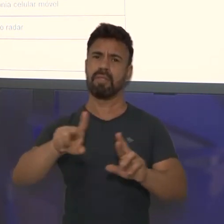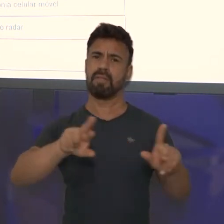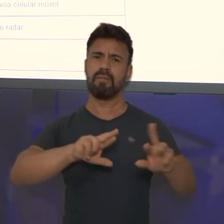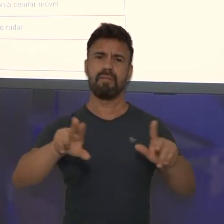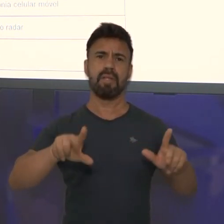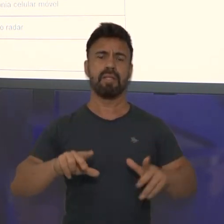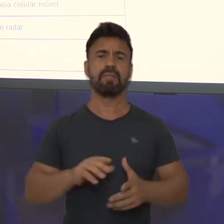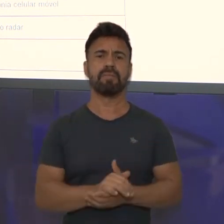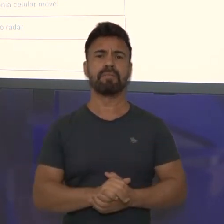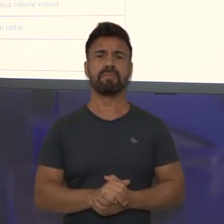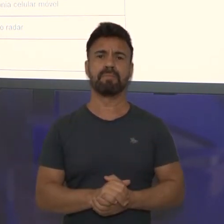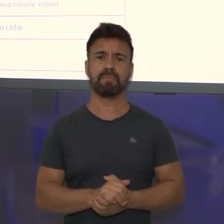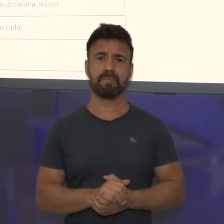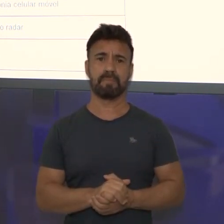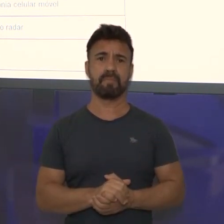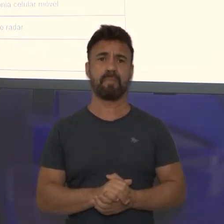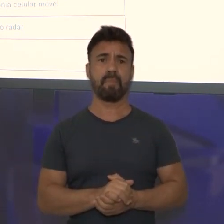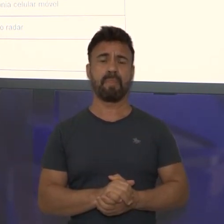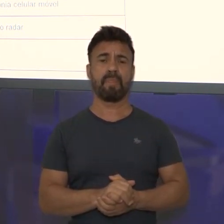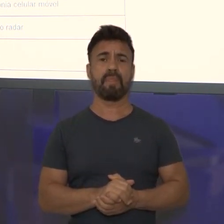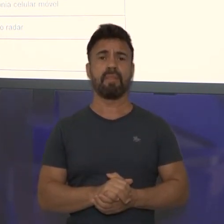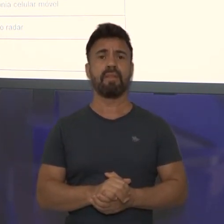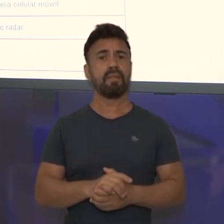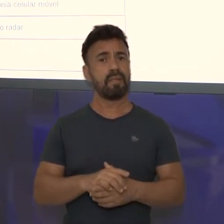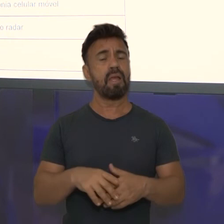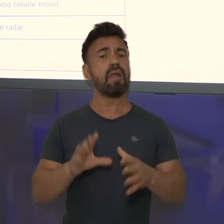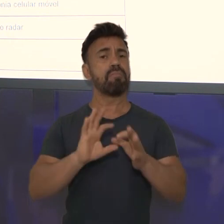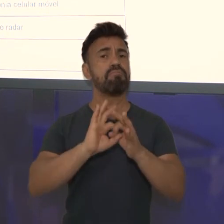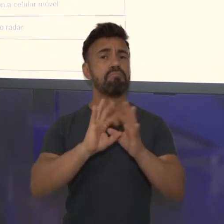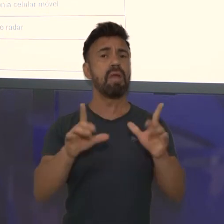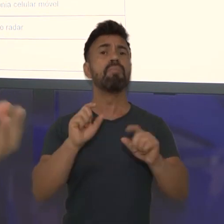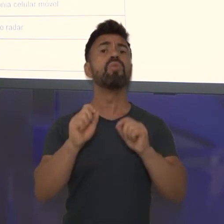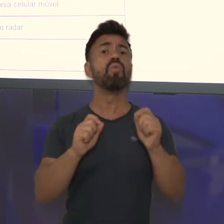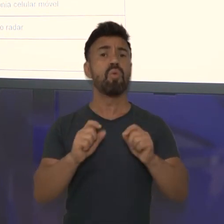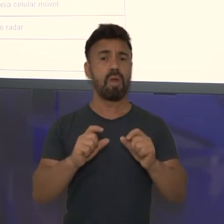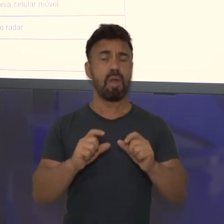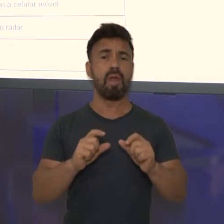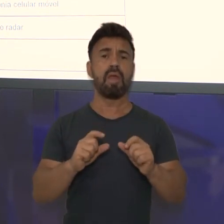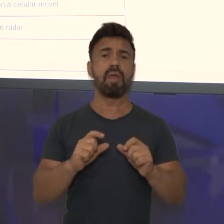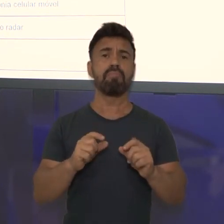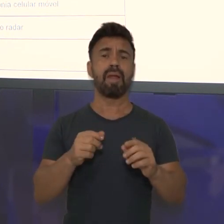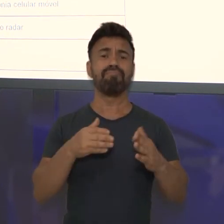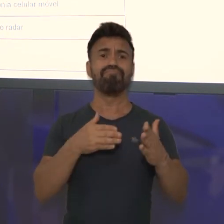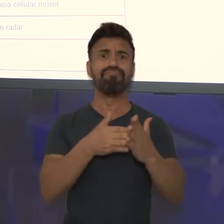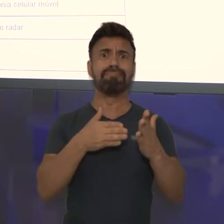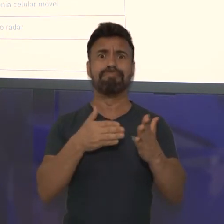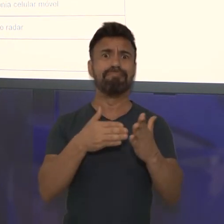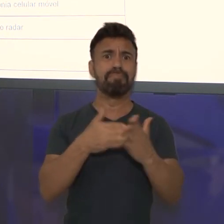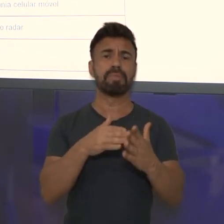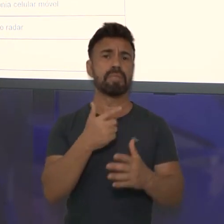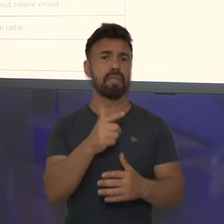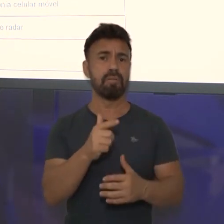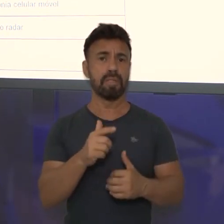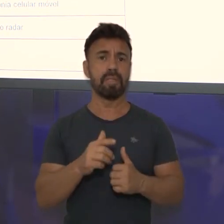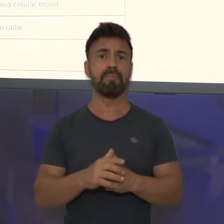uma utilidade diferente e isso permite com que não tenha tantas interferências,